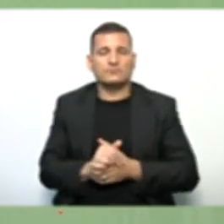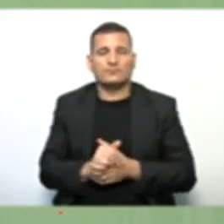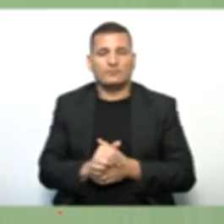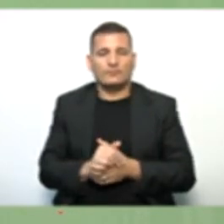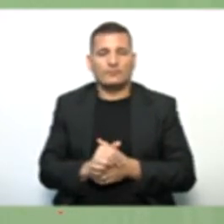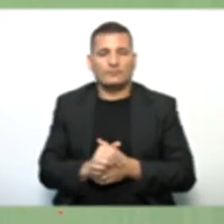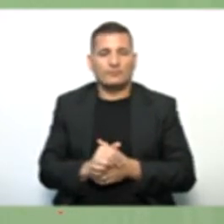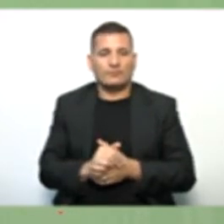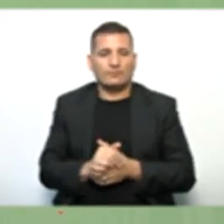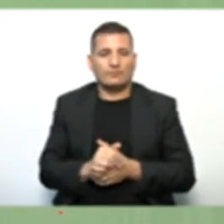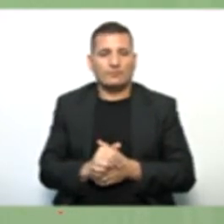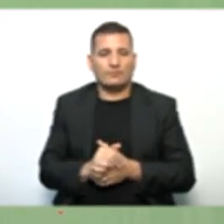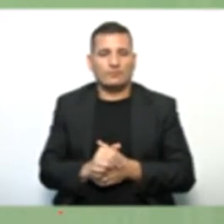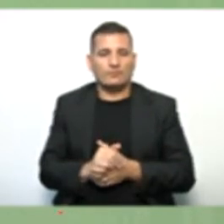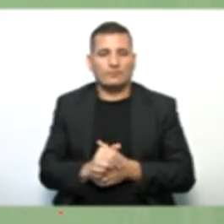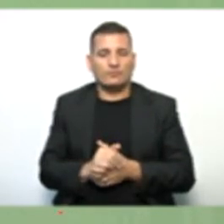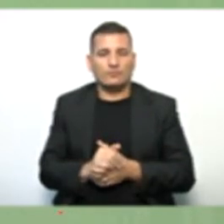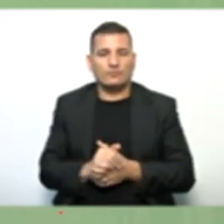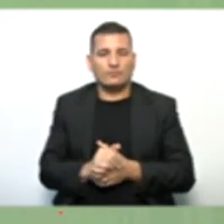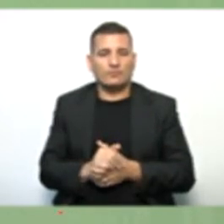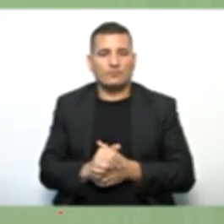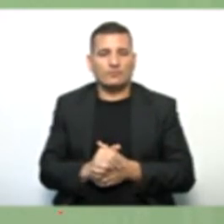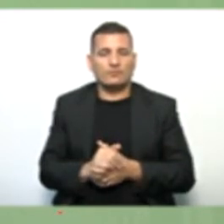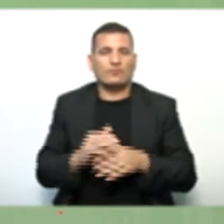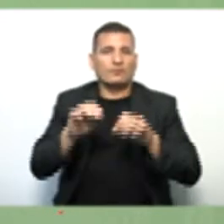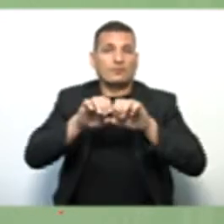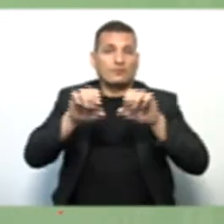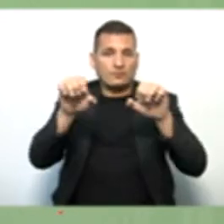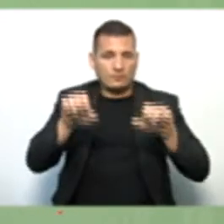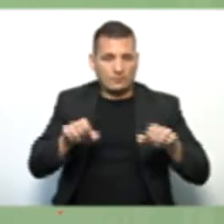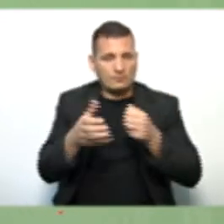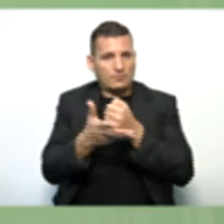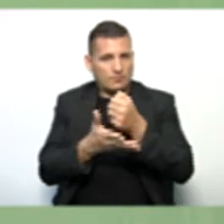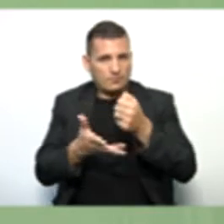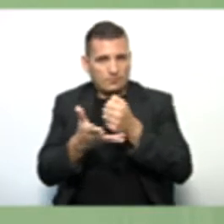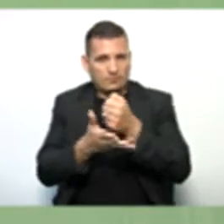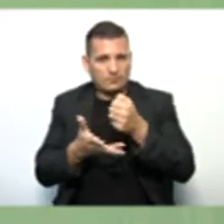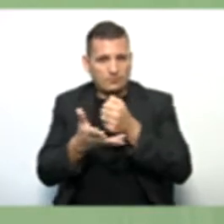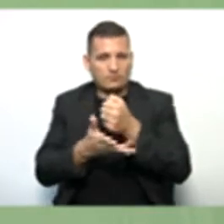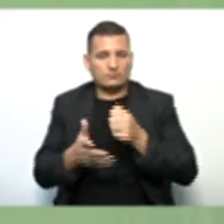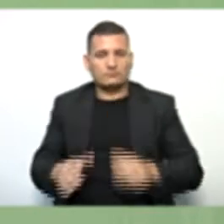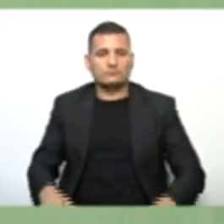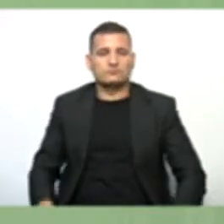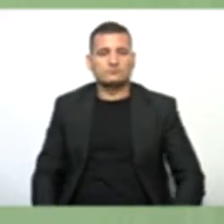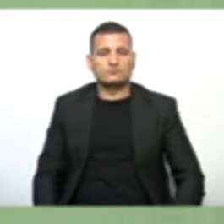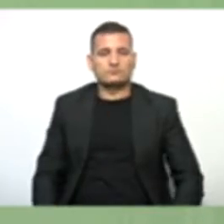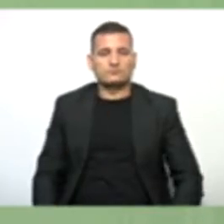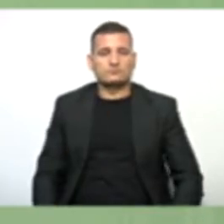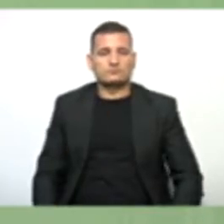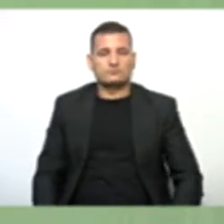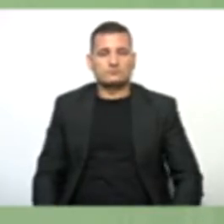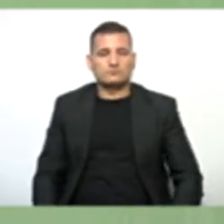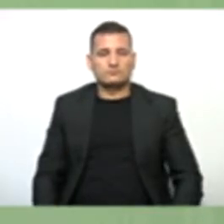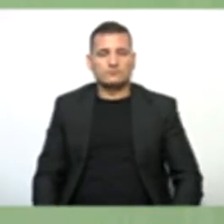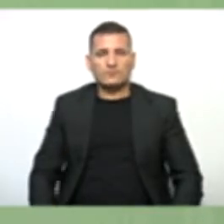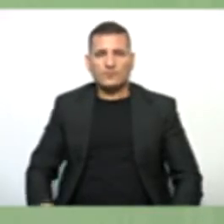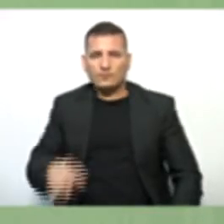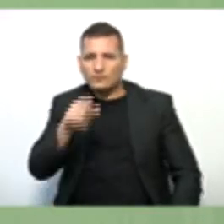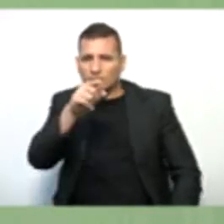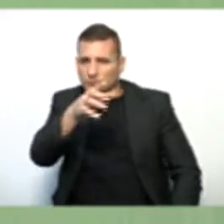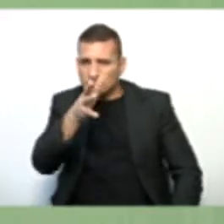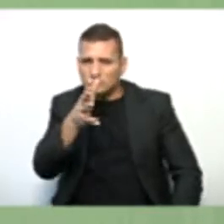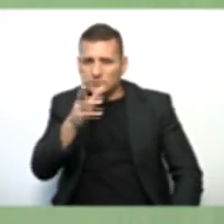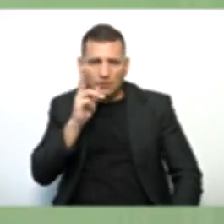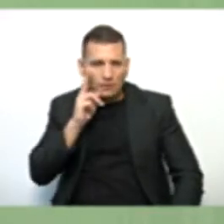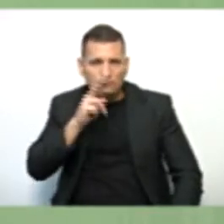Vamos lá então, gente. Vamos voltar aqui no slide, estrutura básica. Estrutura básica. Você já ouviu